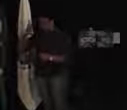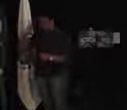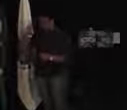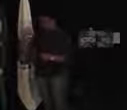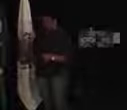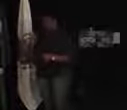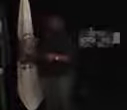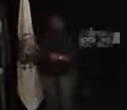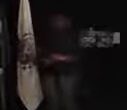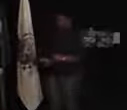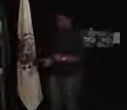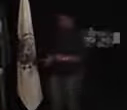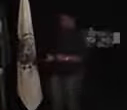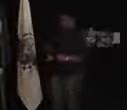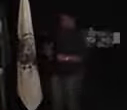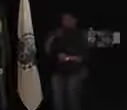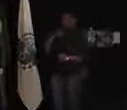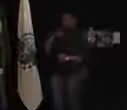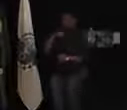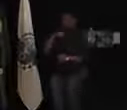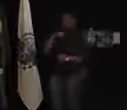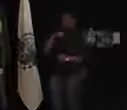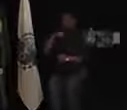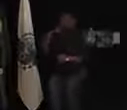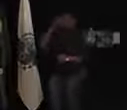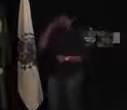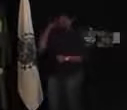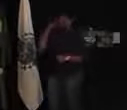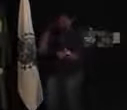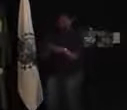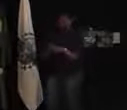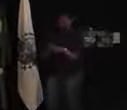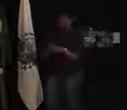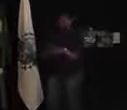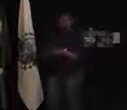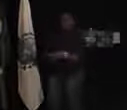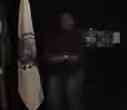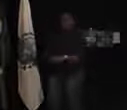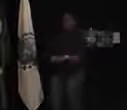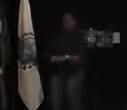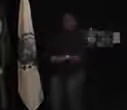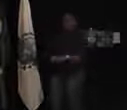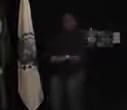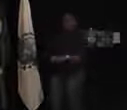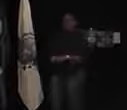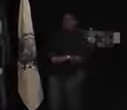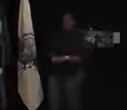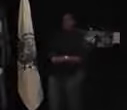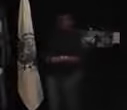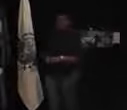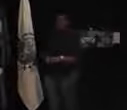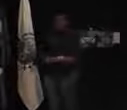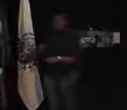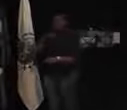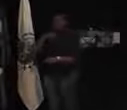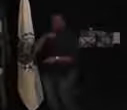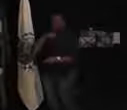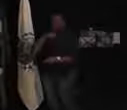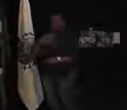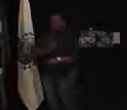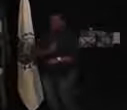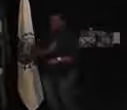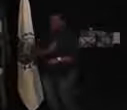temos aí muita gente, muitas pessoas com várias alterações no humor, na